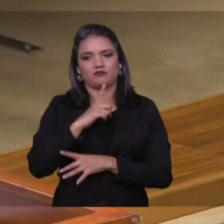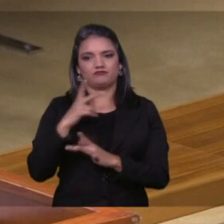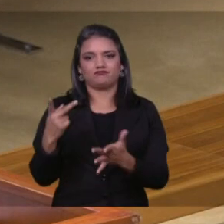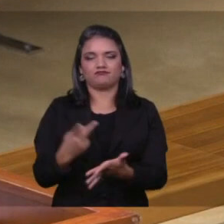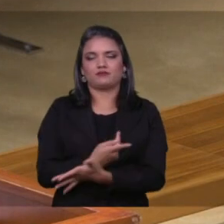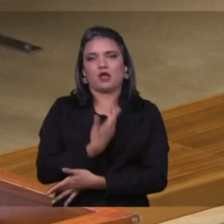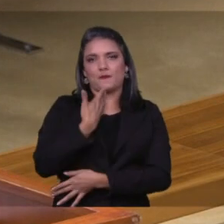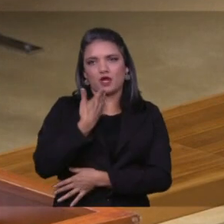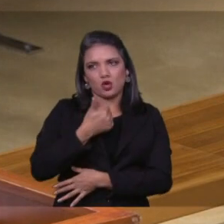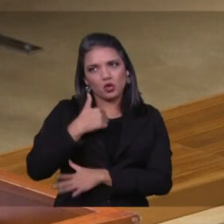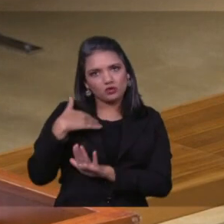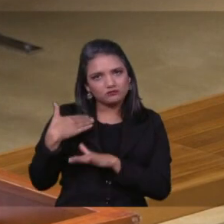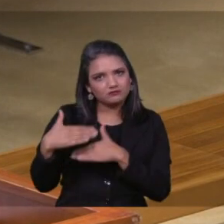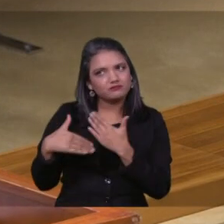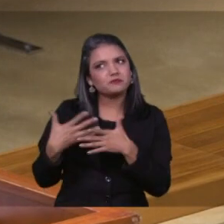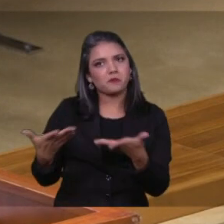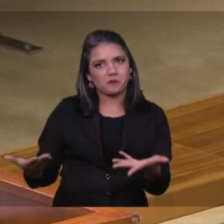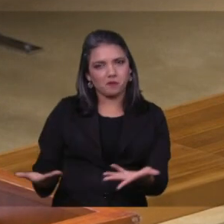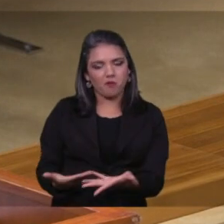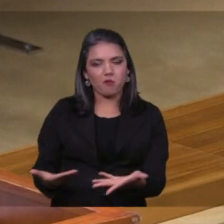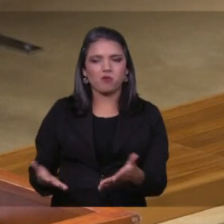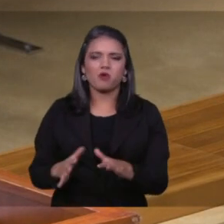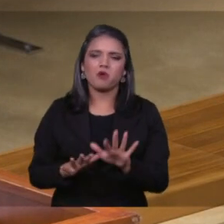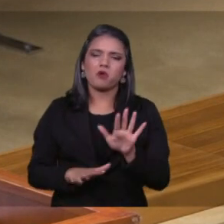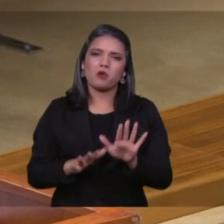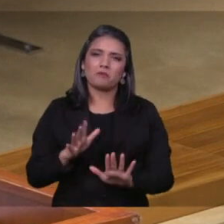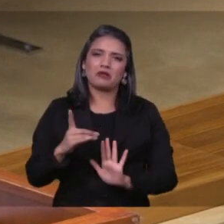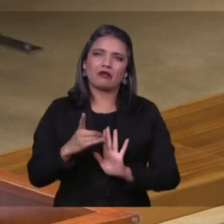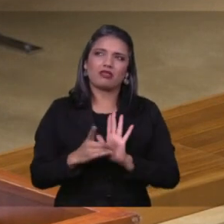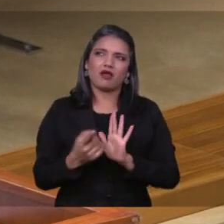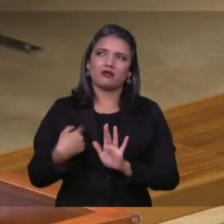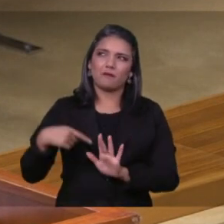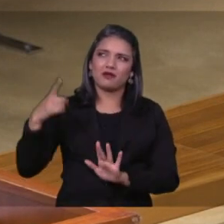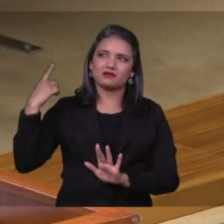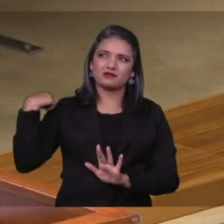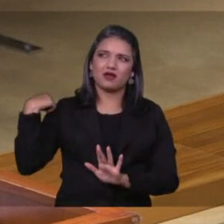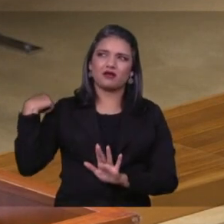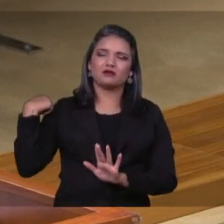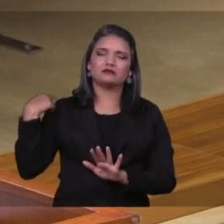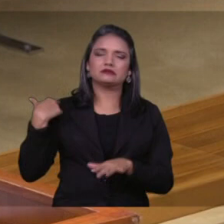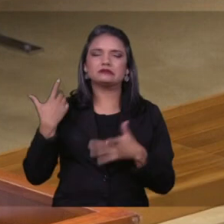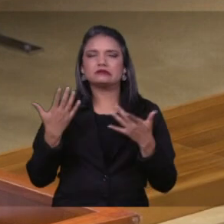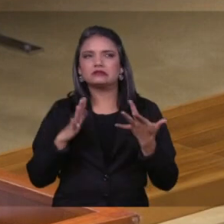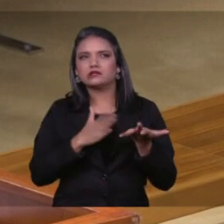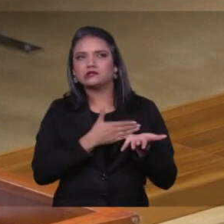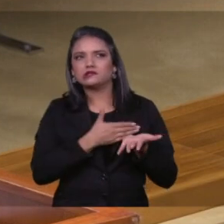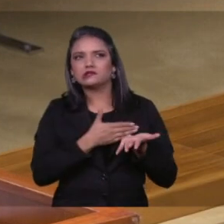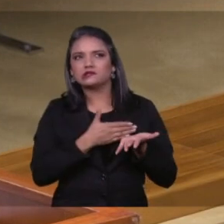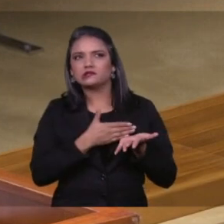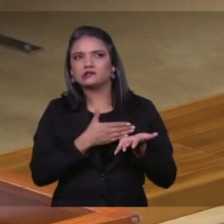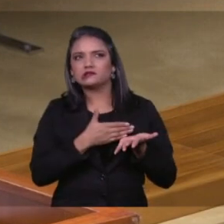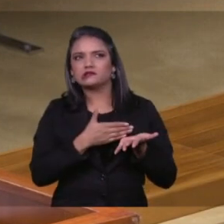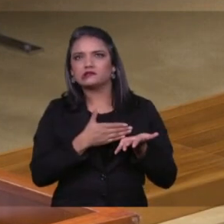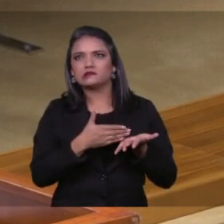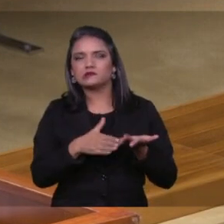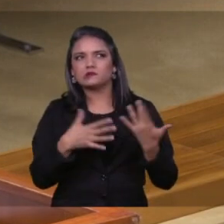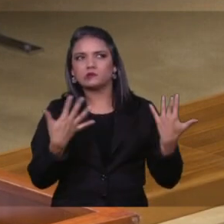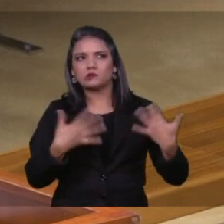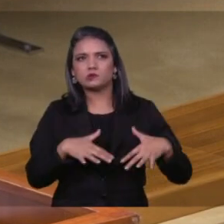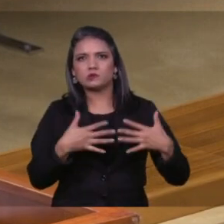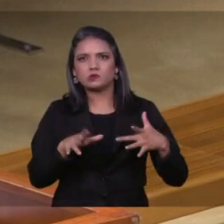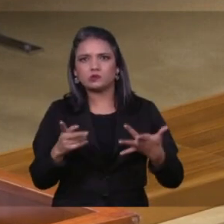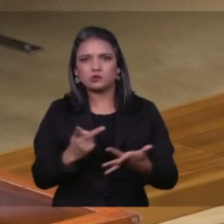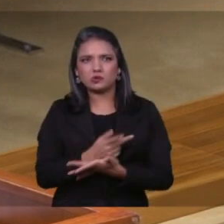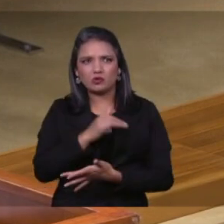Contudo, excelências, desde meados da década passada, está se tornando uma realidade infeliz de que regiões como